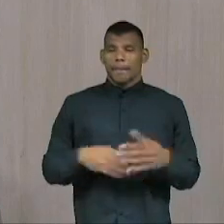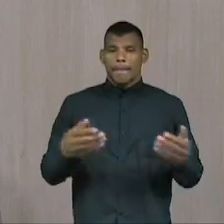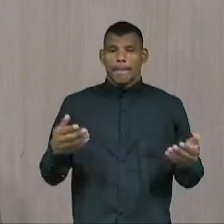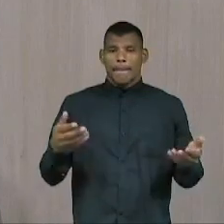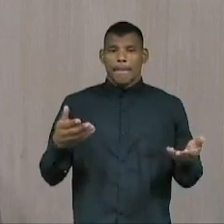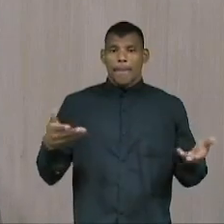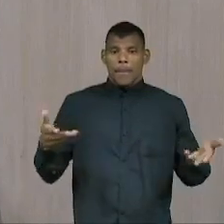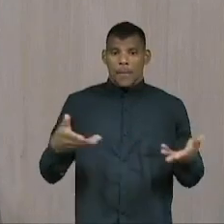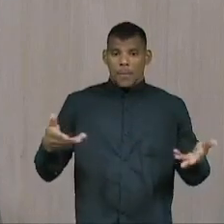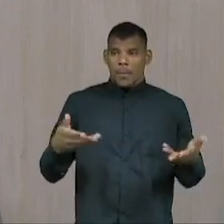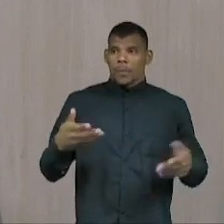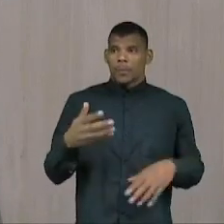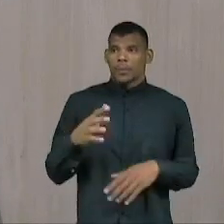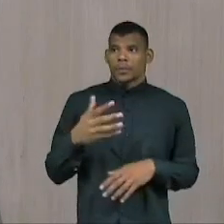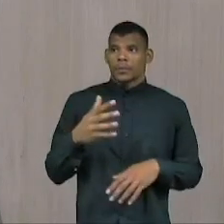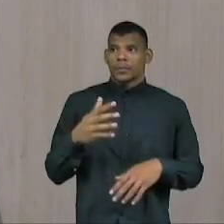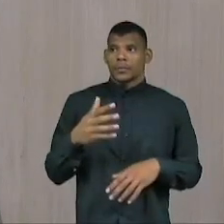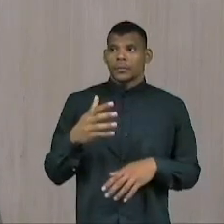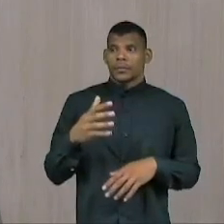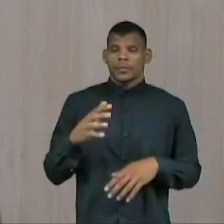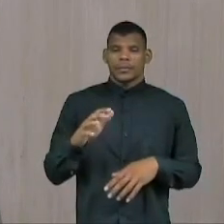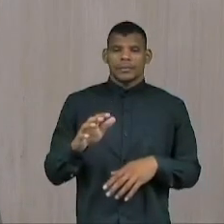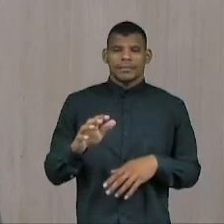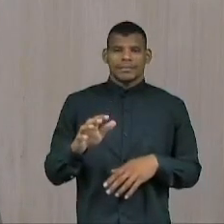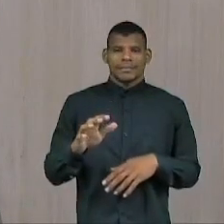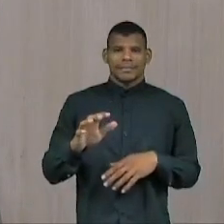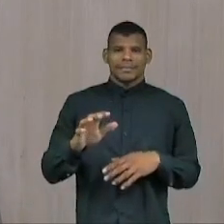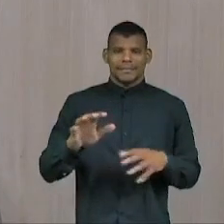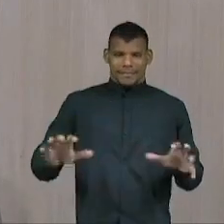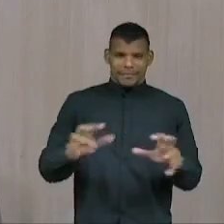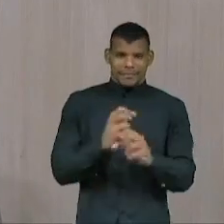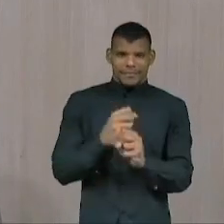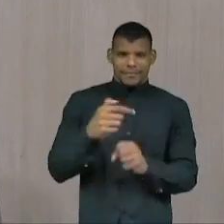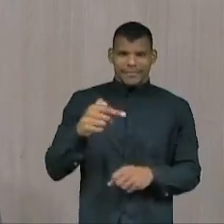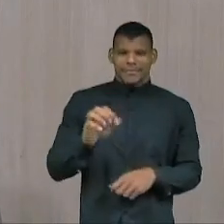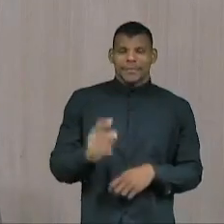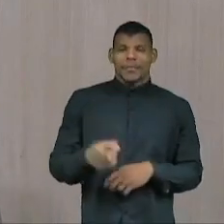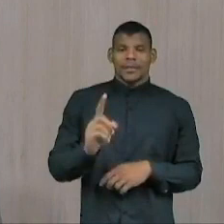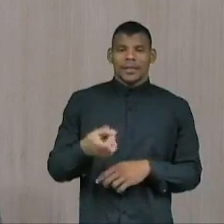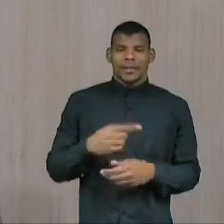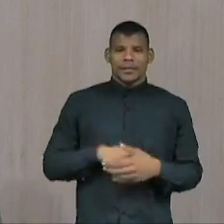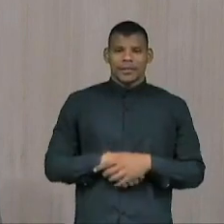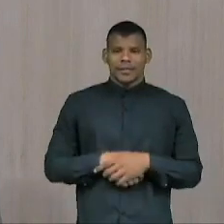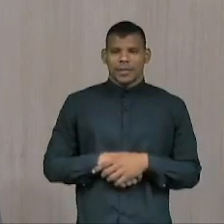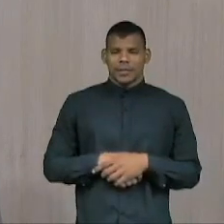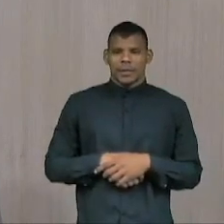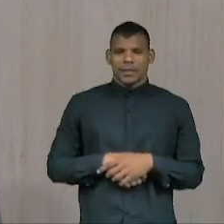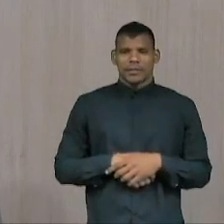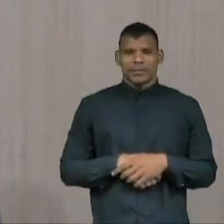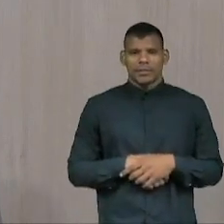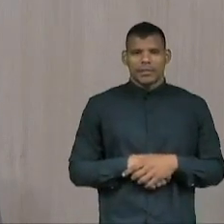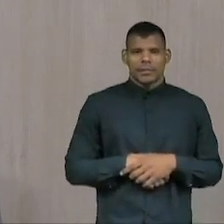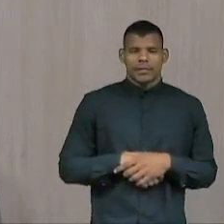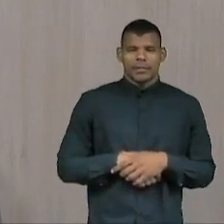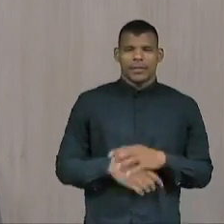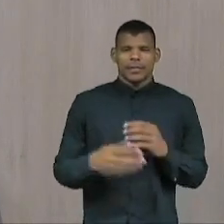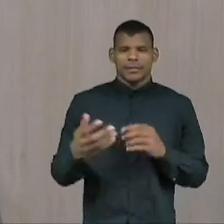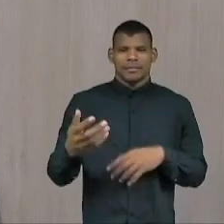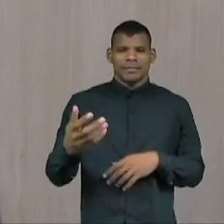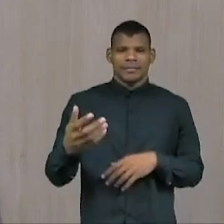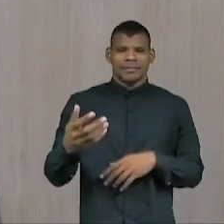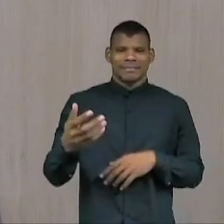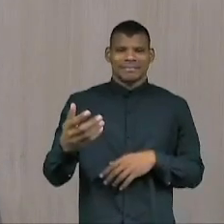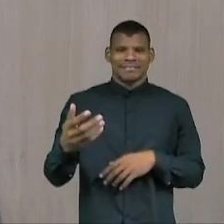Cerca de 80 mil empregos diretos e indiretos no Porto Pecém e